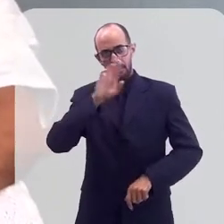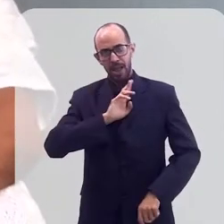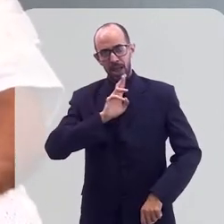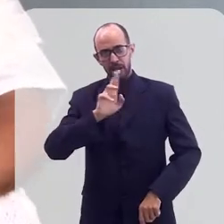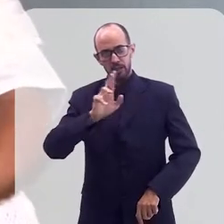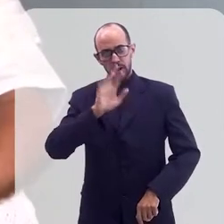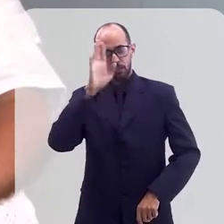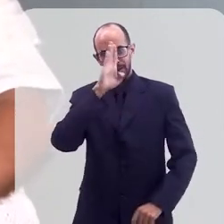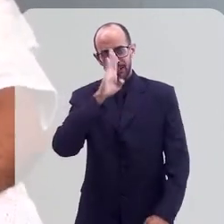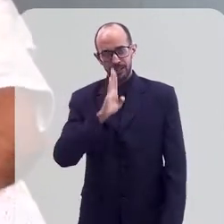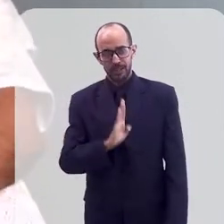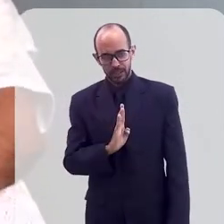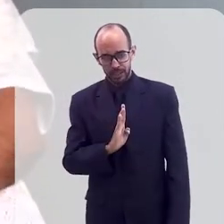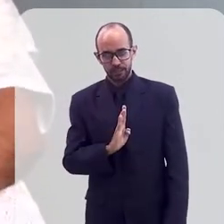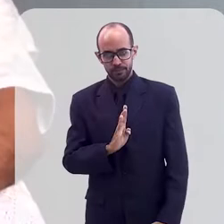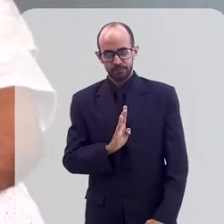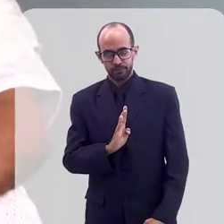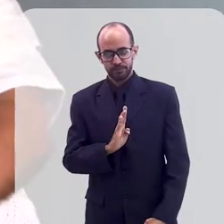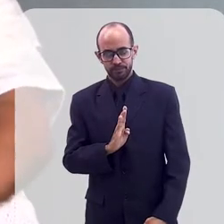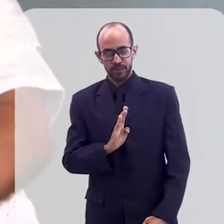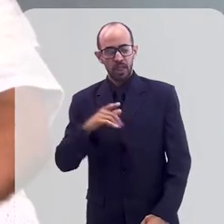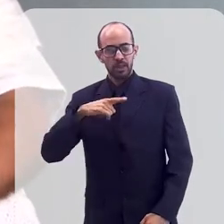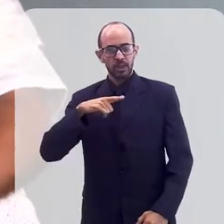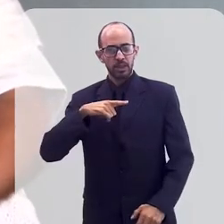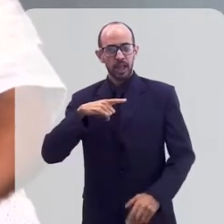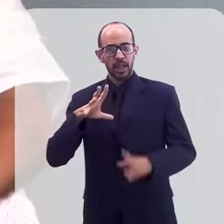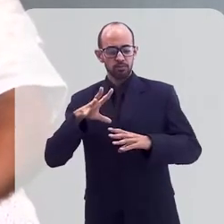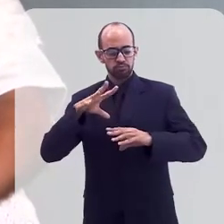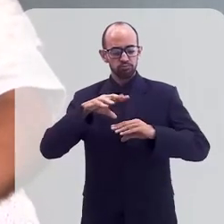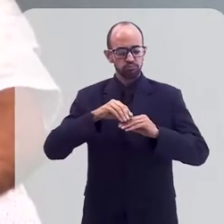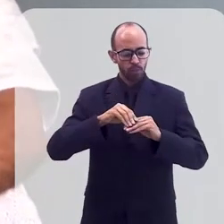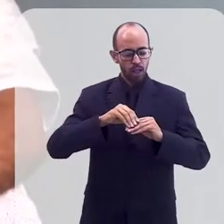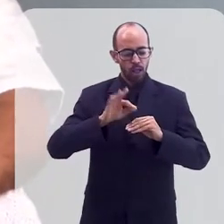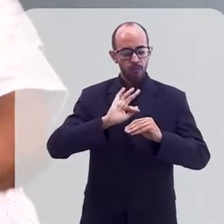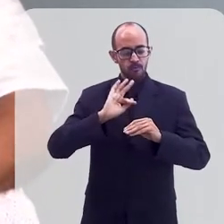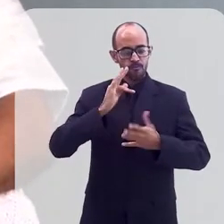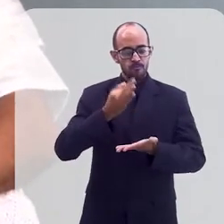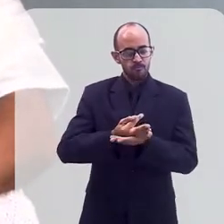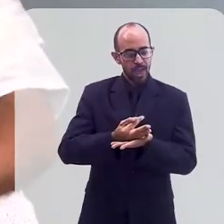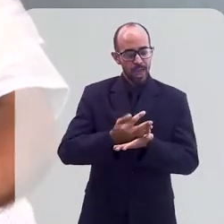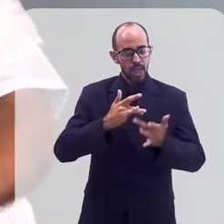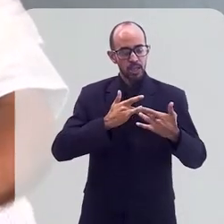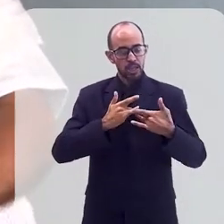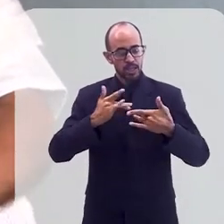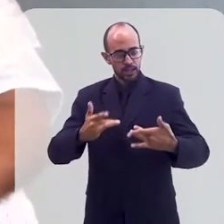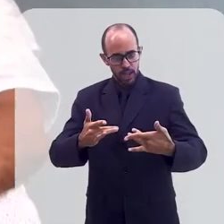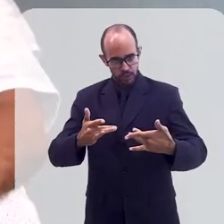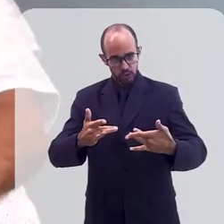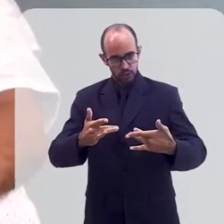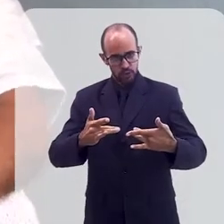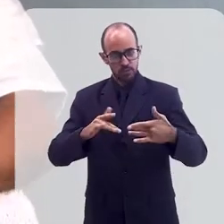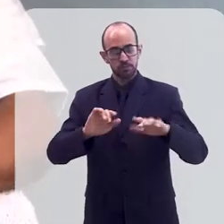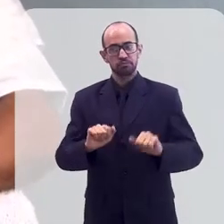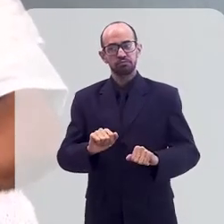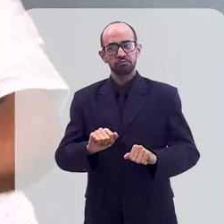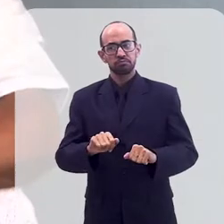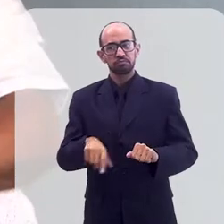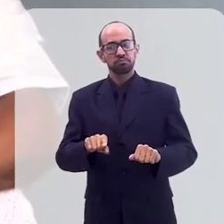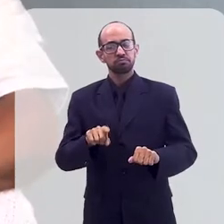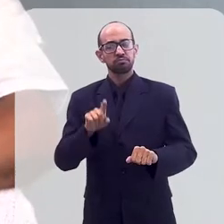religião brasileira que agrega fé e caridade, né?